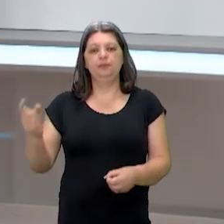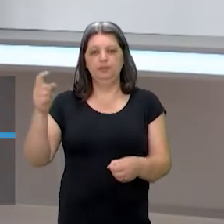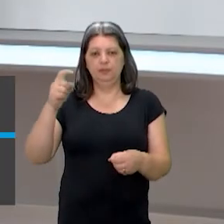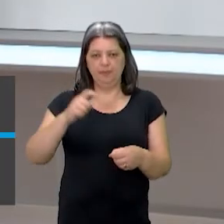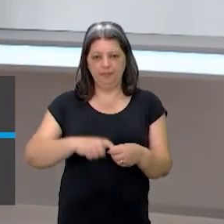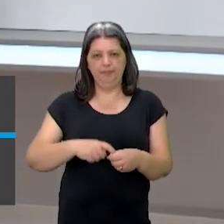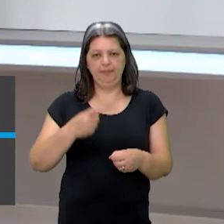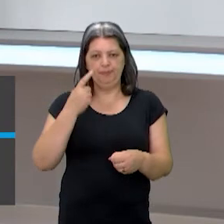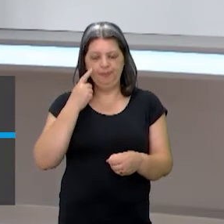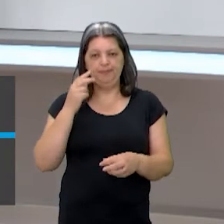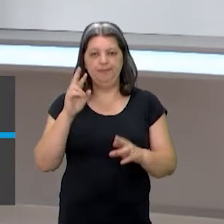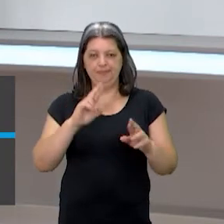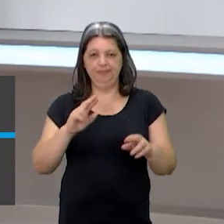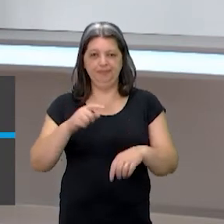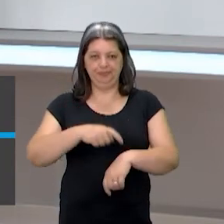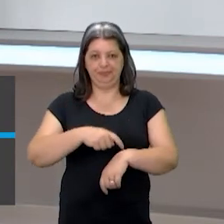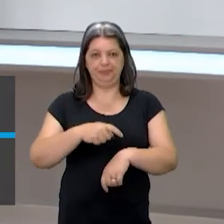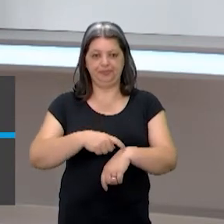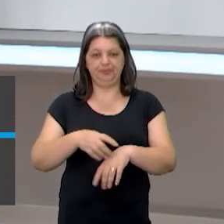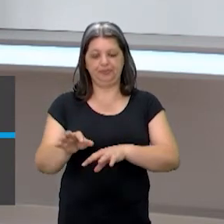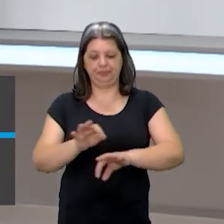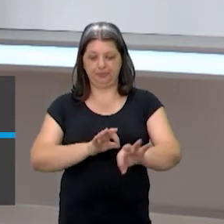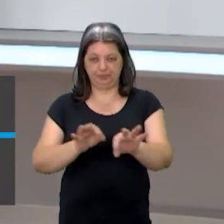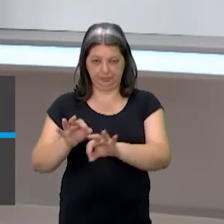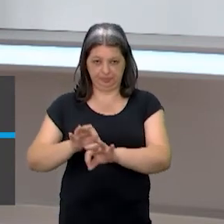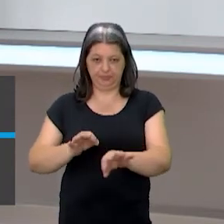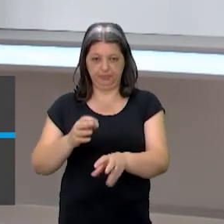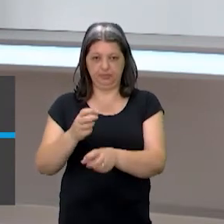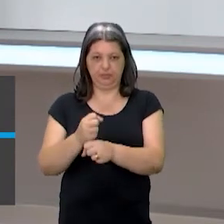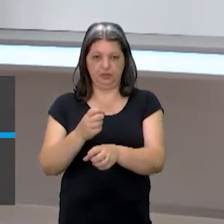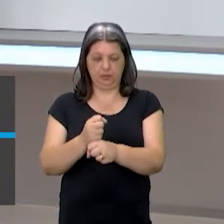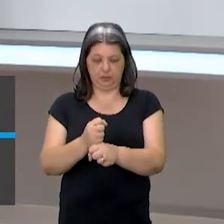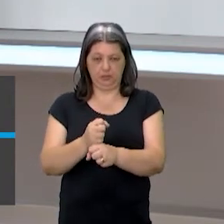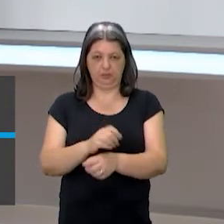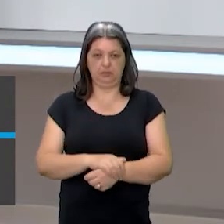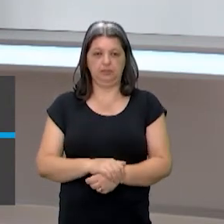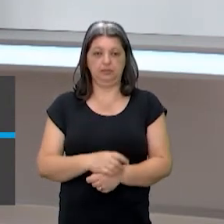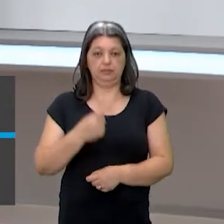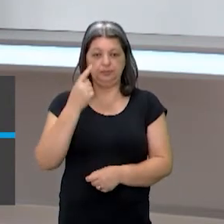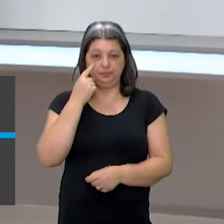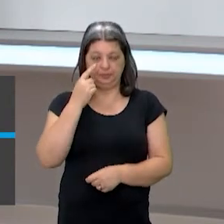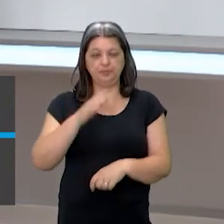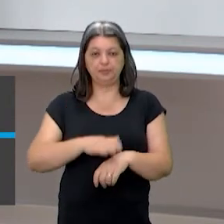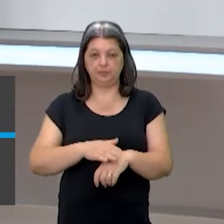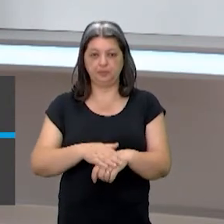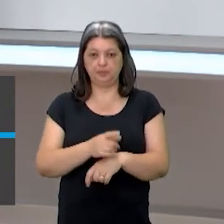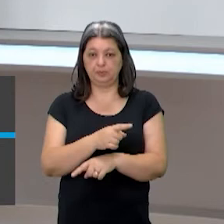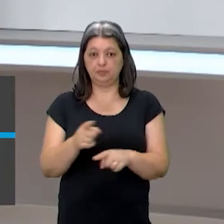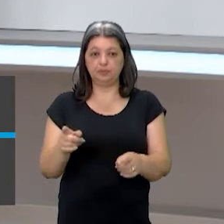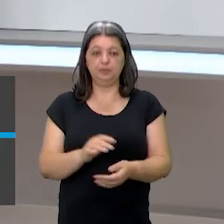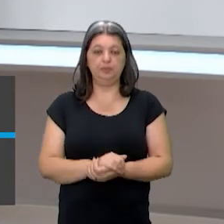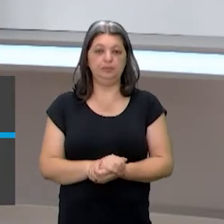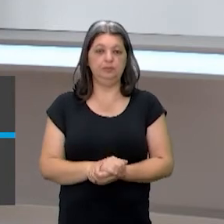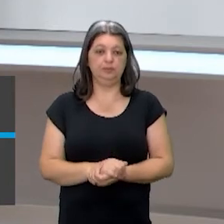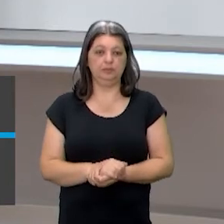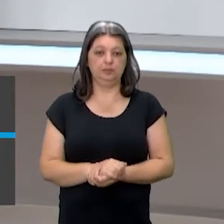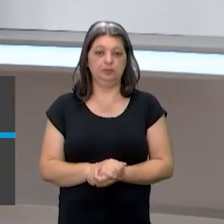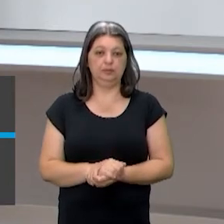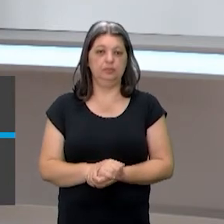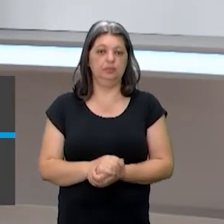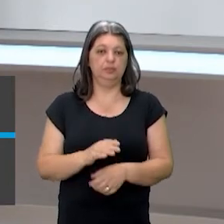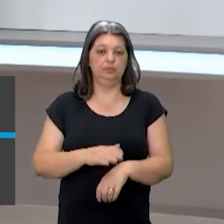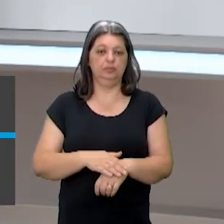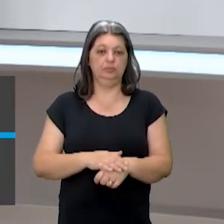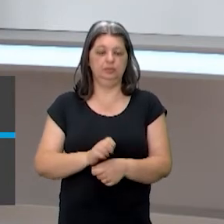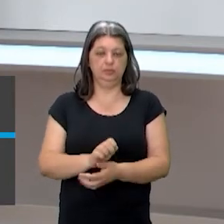Voltamos aqui, espero que tenha dado tempo de vocês resolverem este probleminha, que eu vou fazer aqui para vocês. Então, nós vamos fazer o